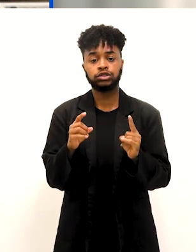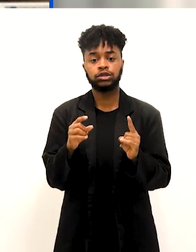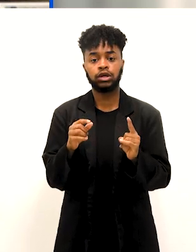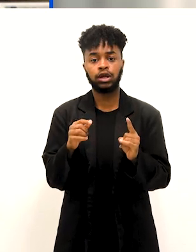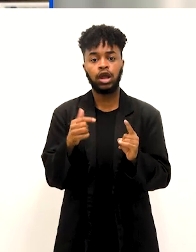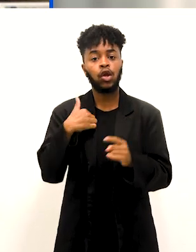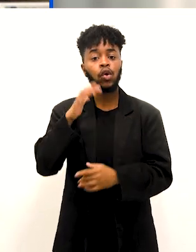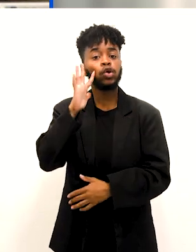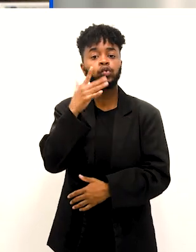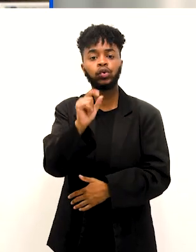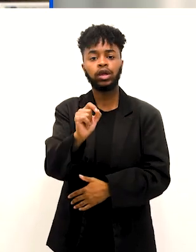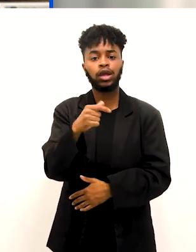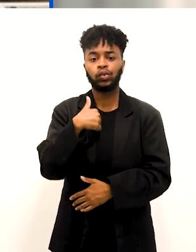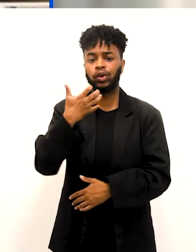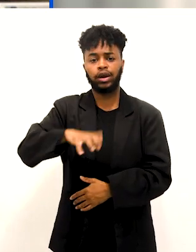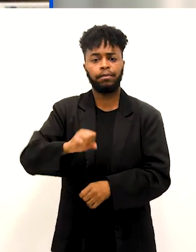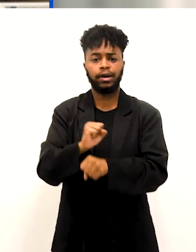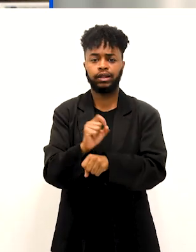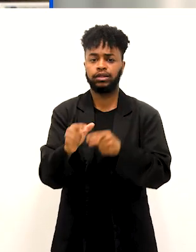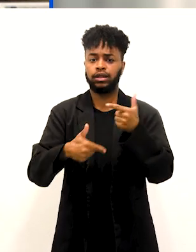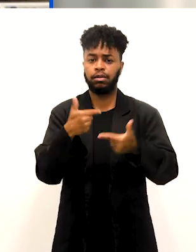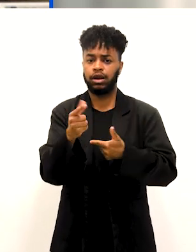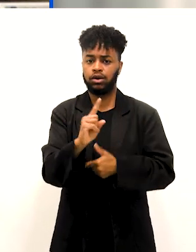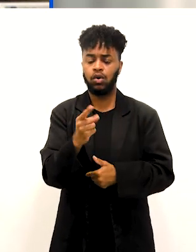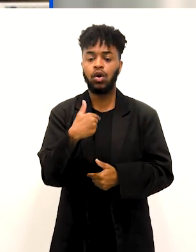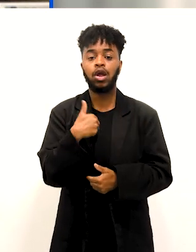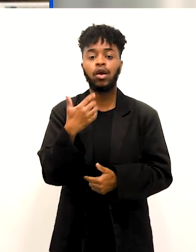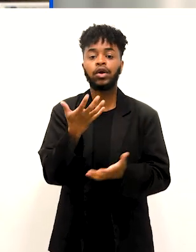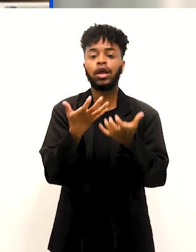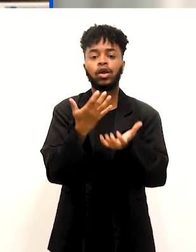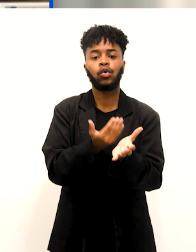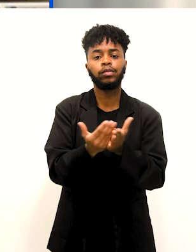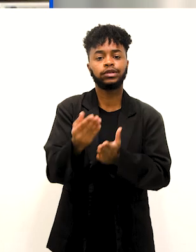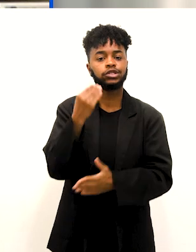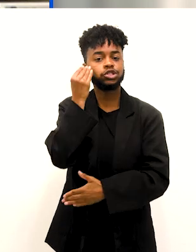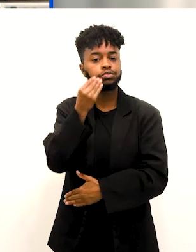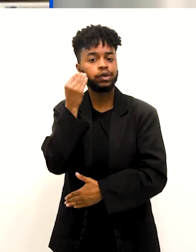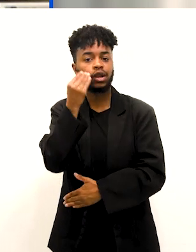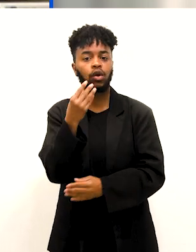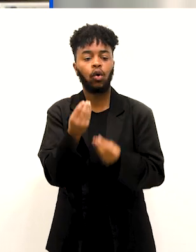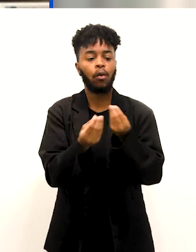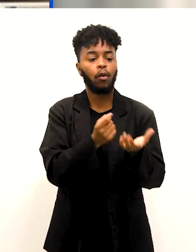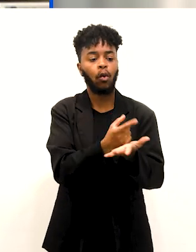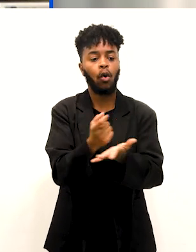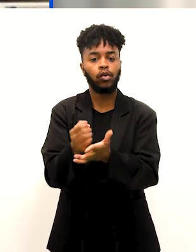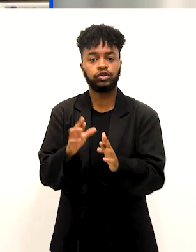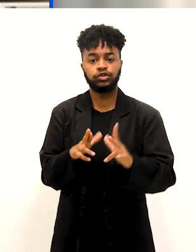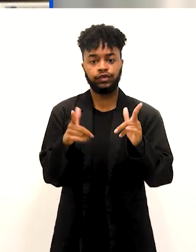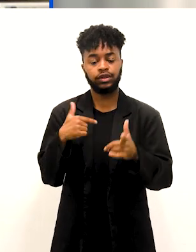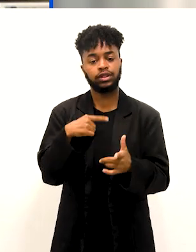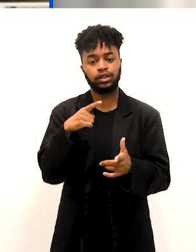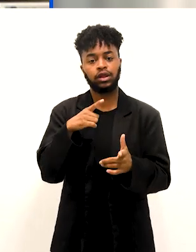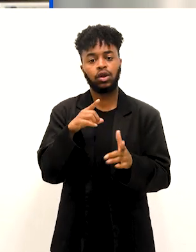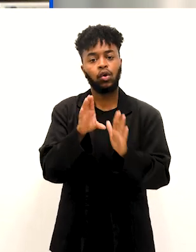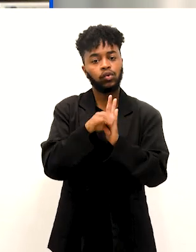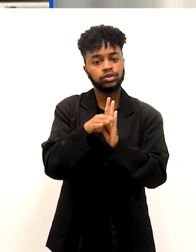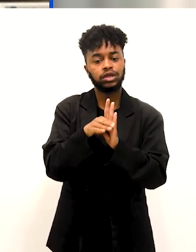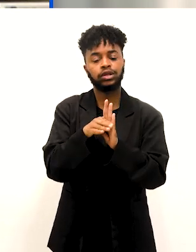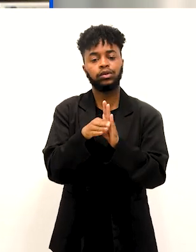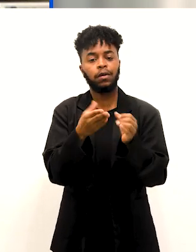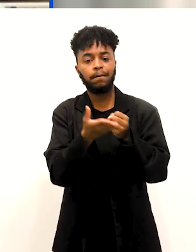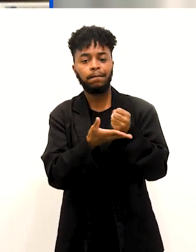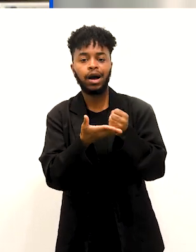financeira, eu decidi não parar de trabalhar. Eu decidi começar a fazer algumas experiências de consumo diferente. Daí que nasceu o conceito de minimalismo e